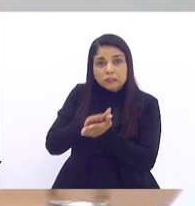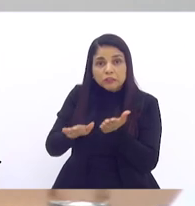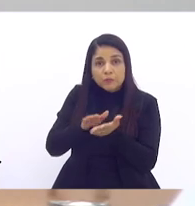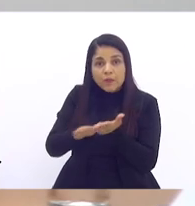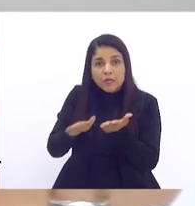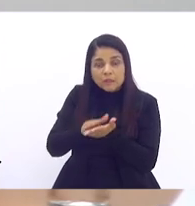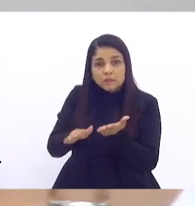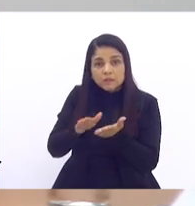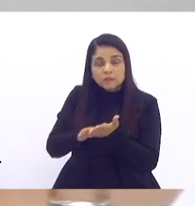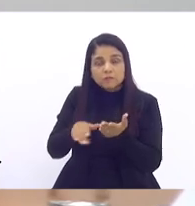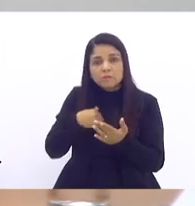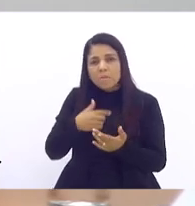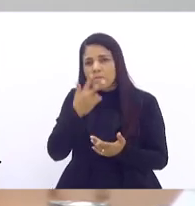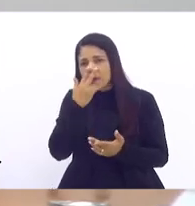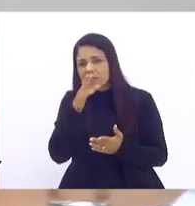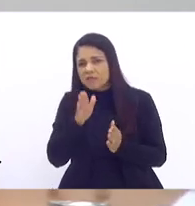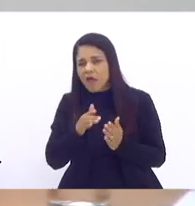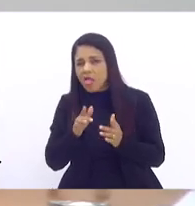maquiadas